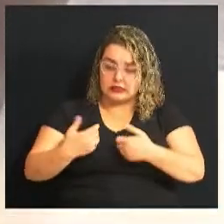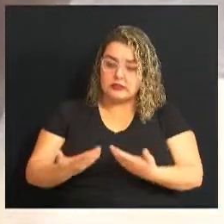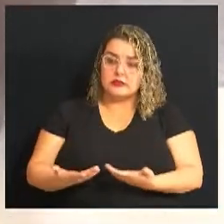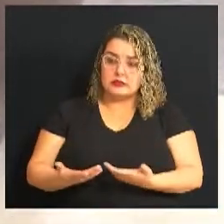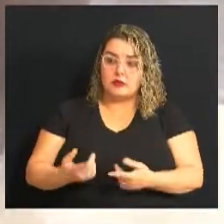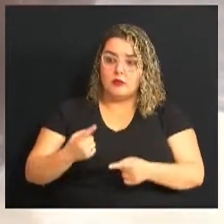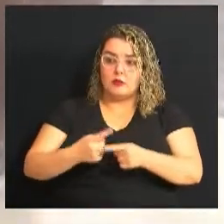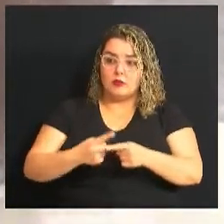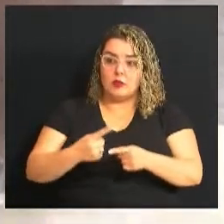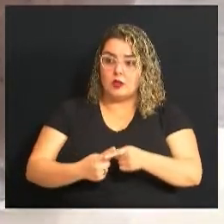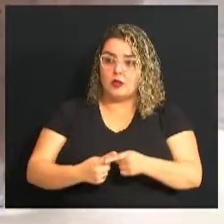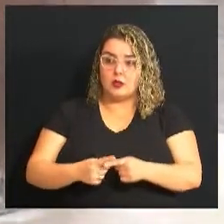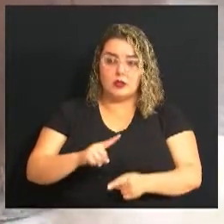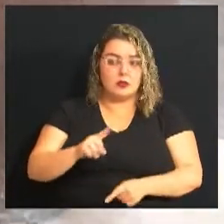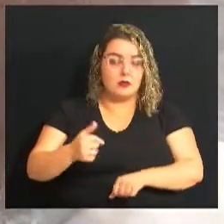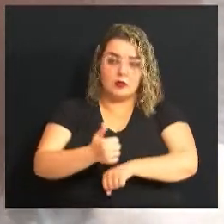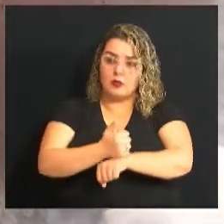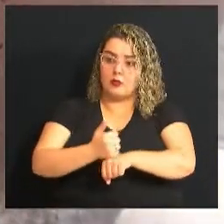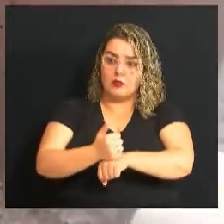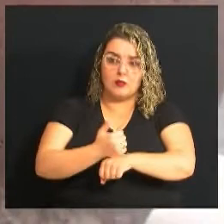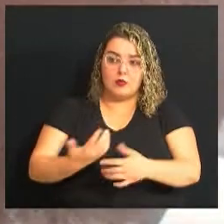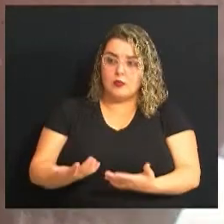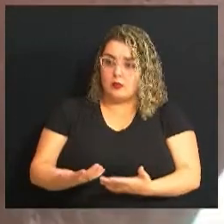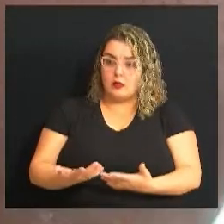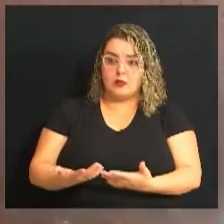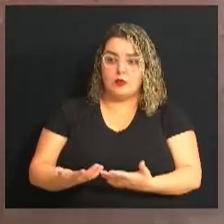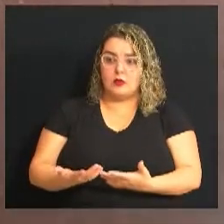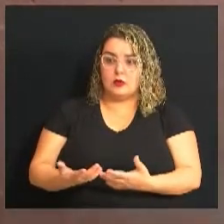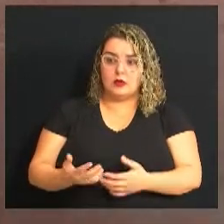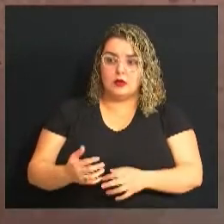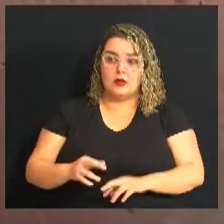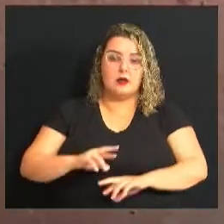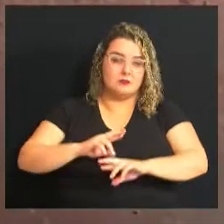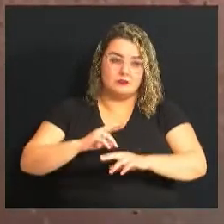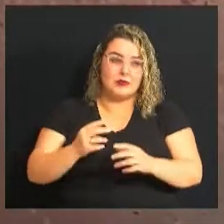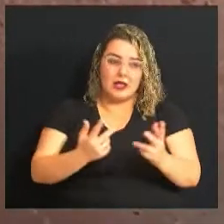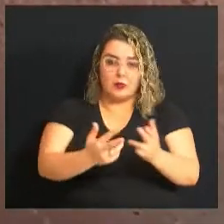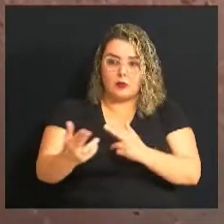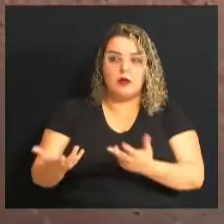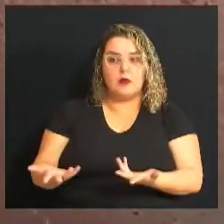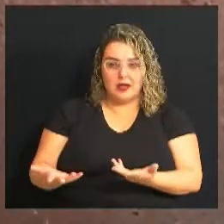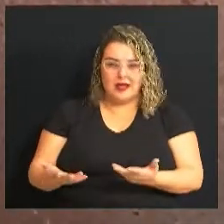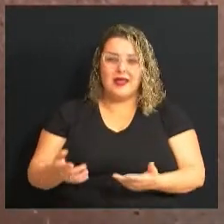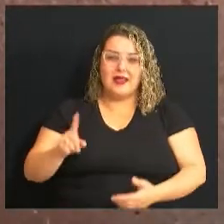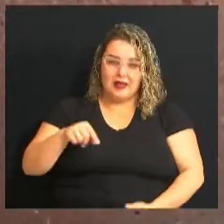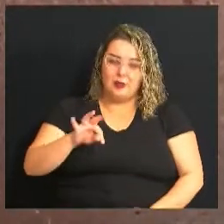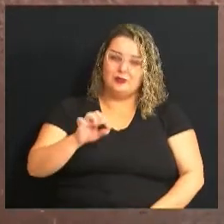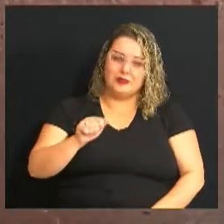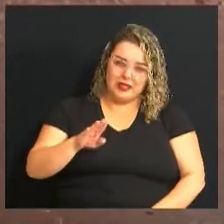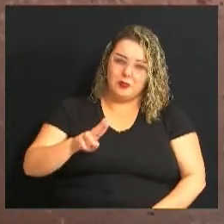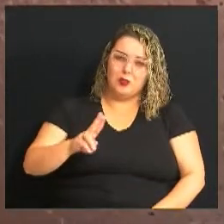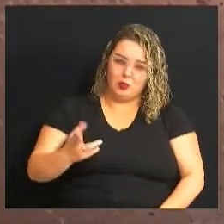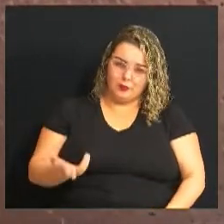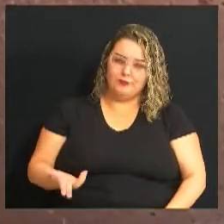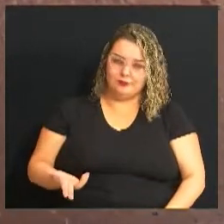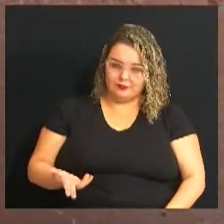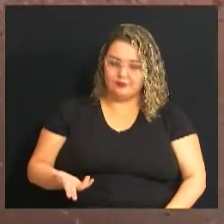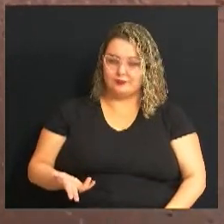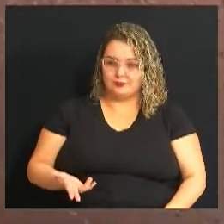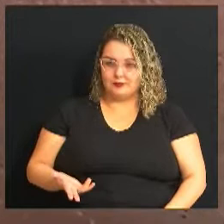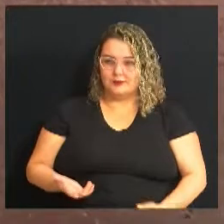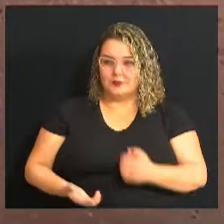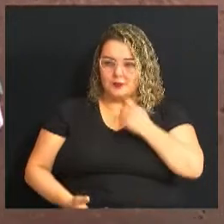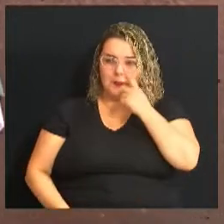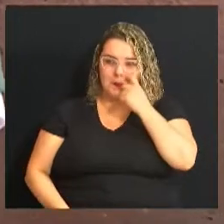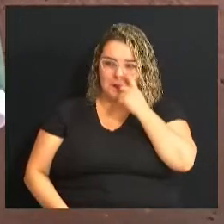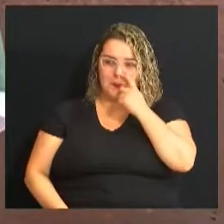porque não é uma profissão que difere de outras, acho que é um tabu que muita gente tem, entendeu? Querendo ou não, ainda tem gente